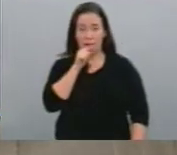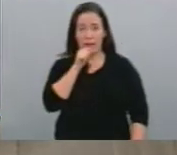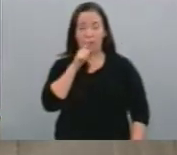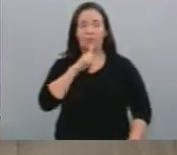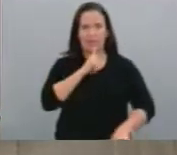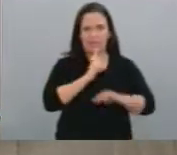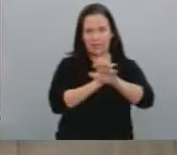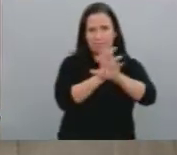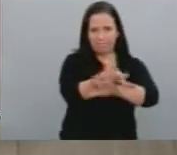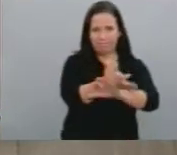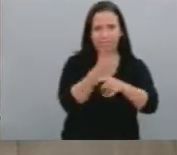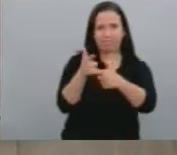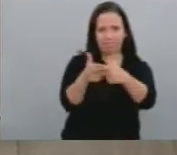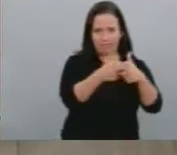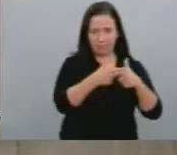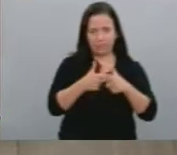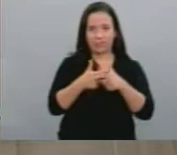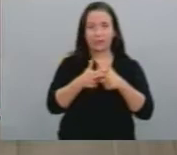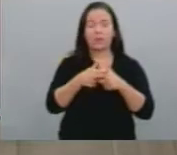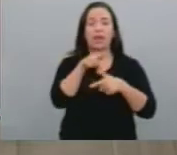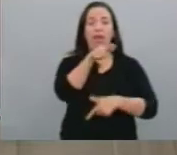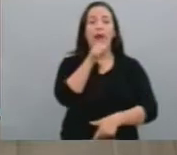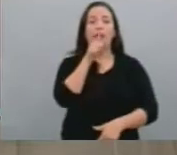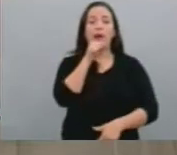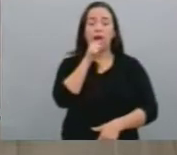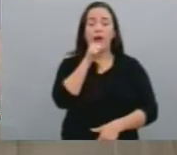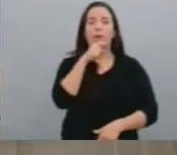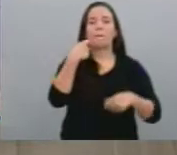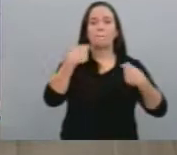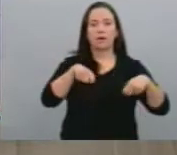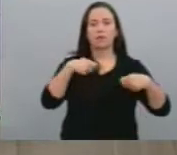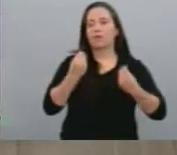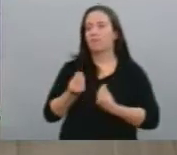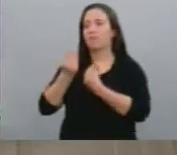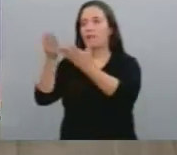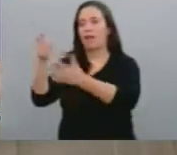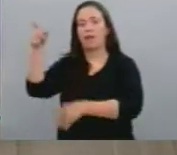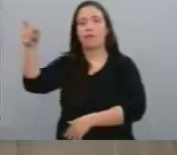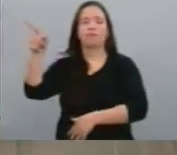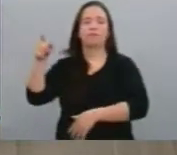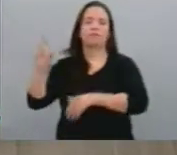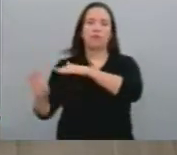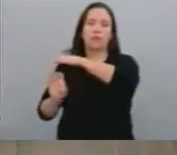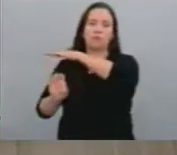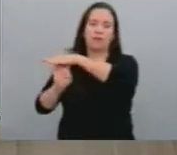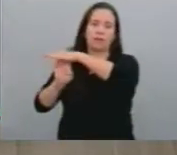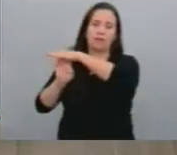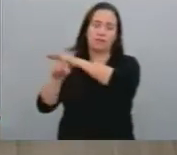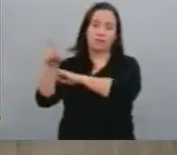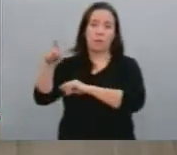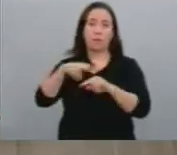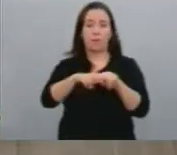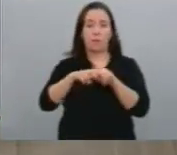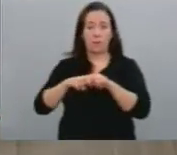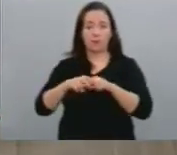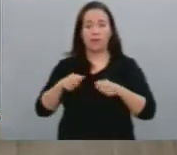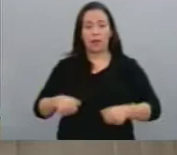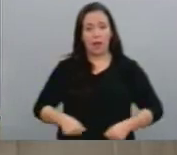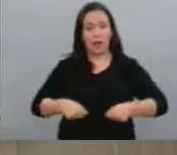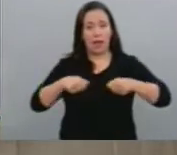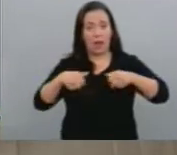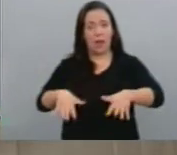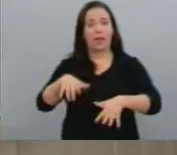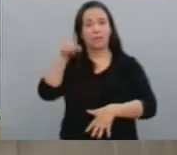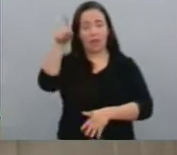falta, vai ter que ser levada lá para a termoelétrica. É por isso que se gastam bilhões para fazer a